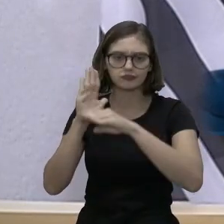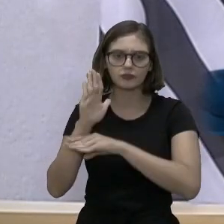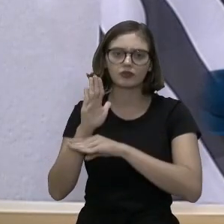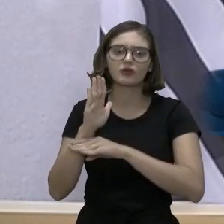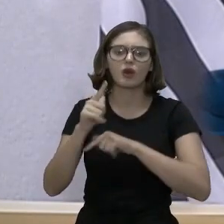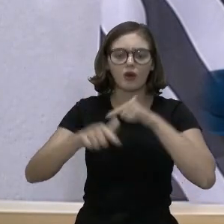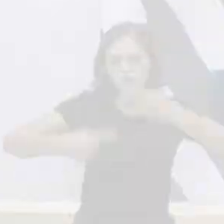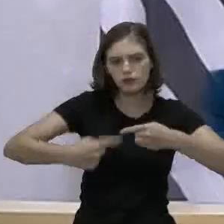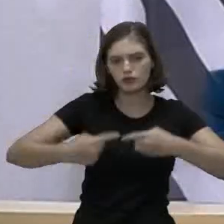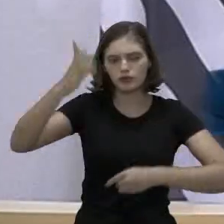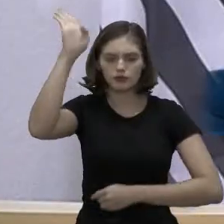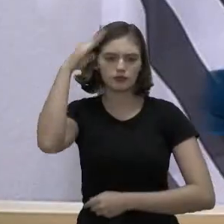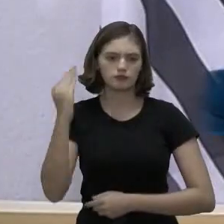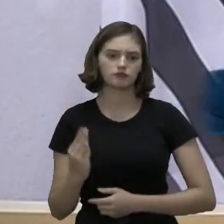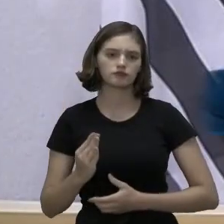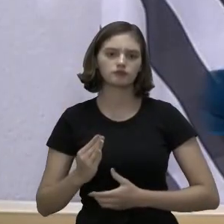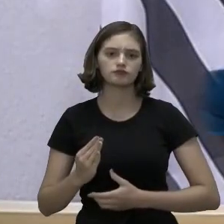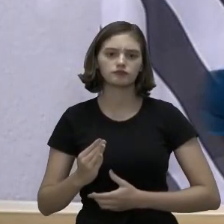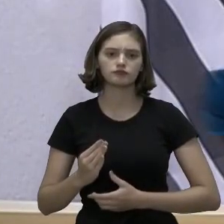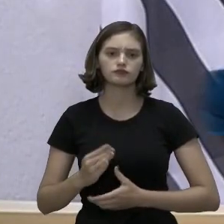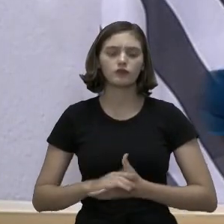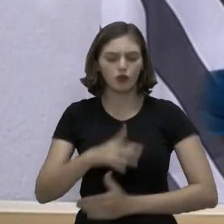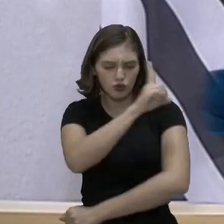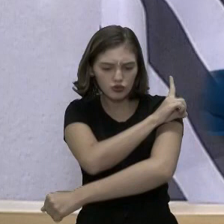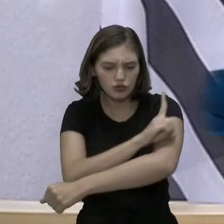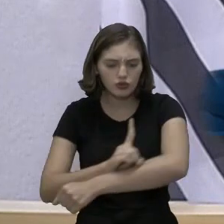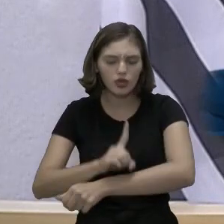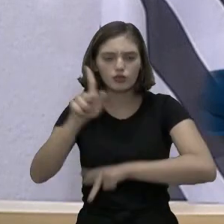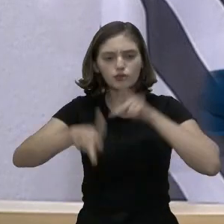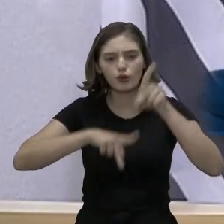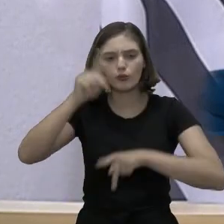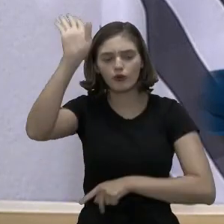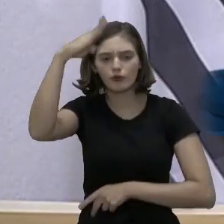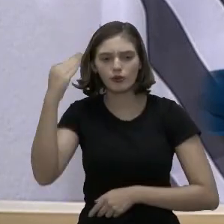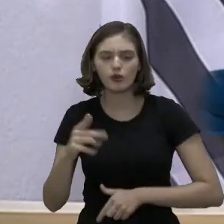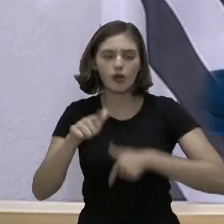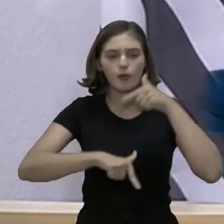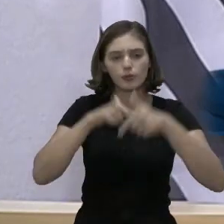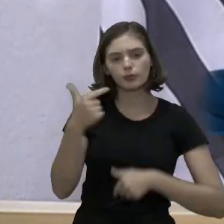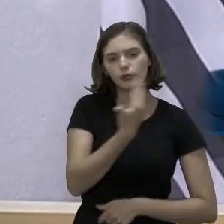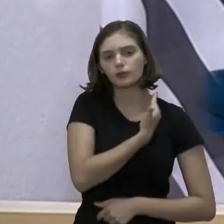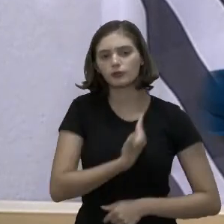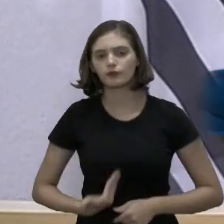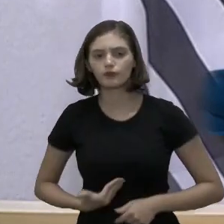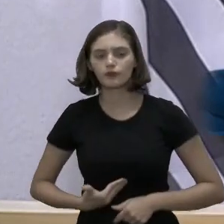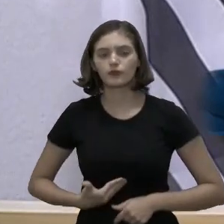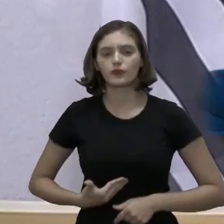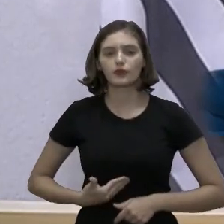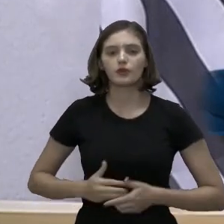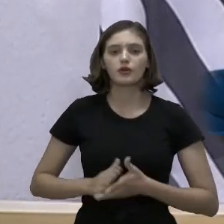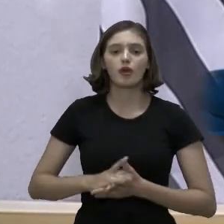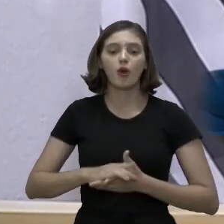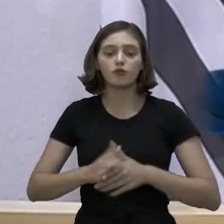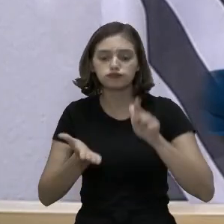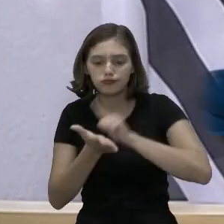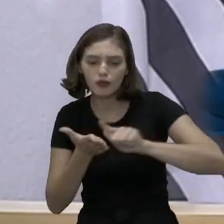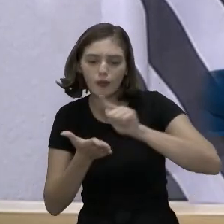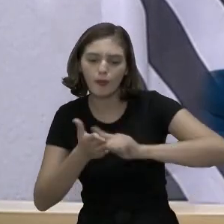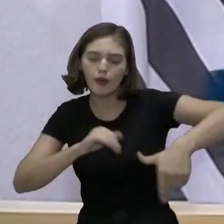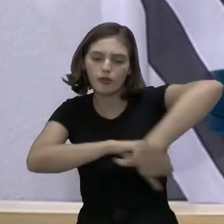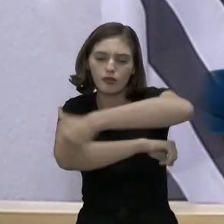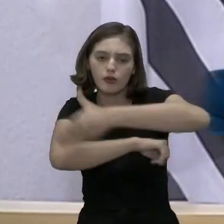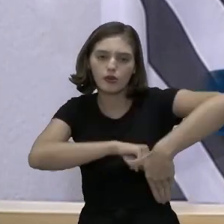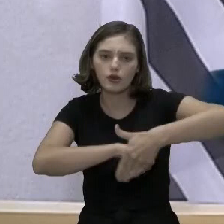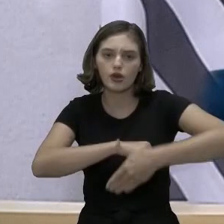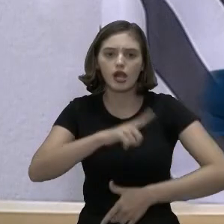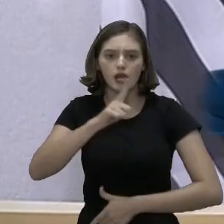servidor público. Vou dar dignidade ao povo brasileiro trabalhador, ao servidor, ao coletor, ao gari, ao braçal. Eles